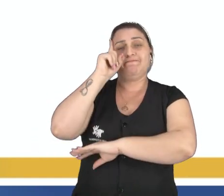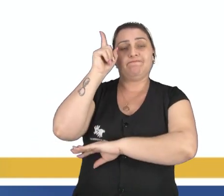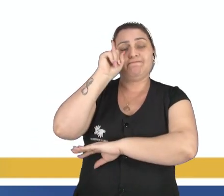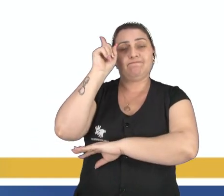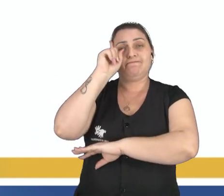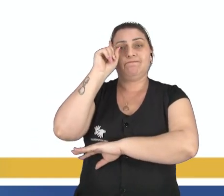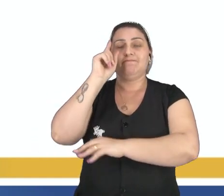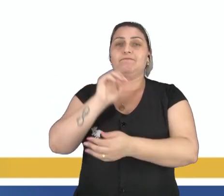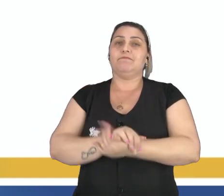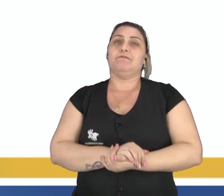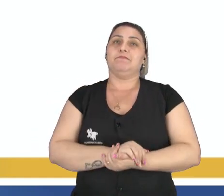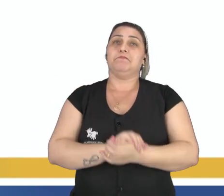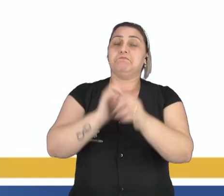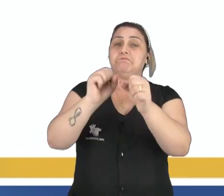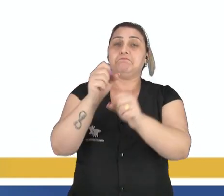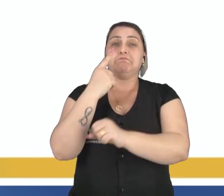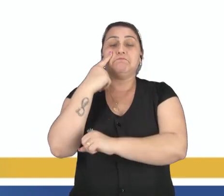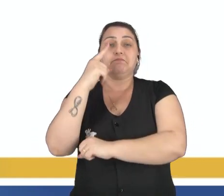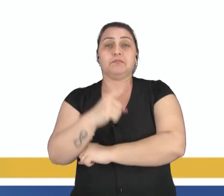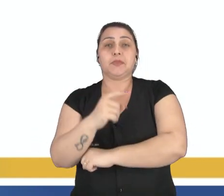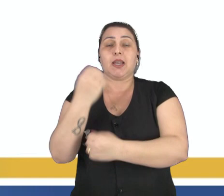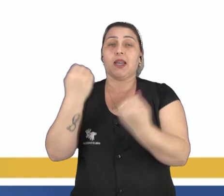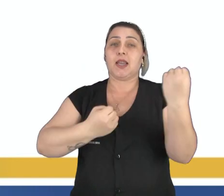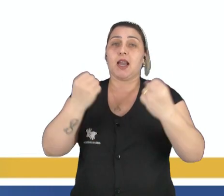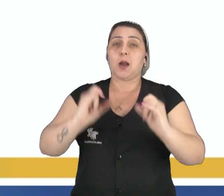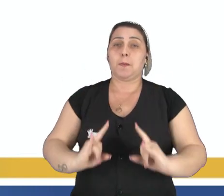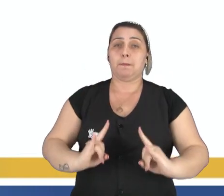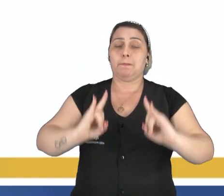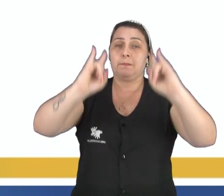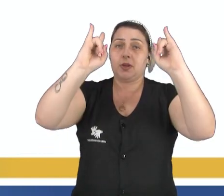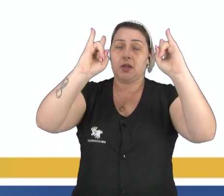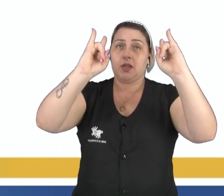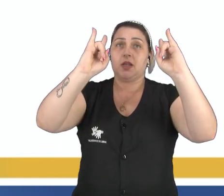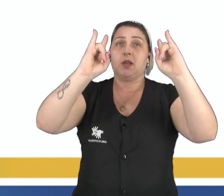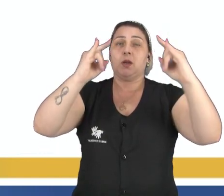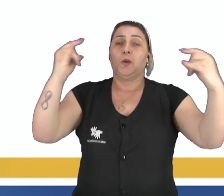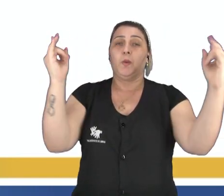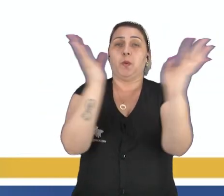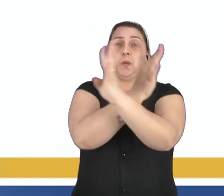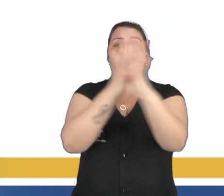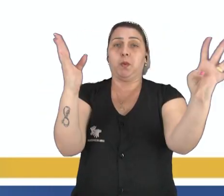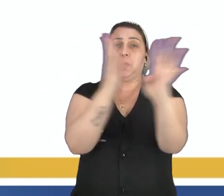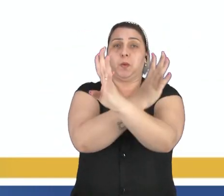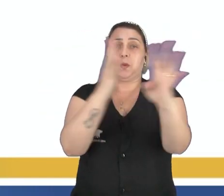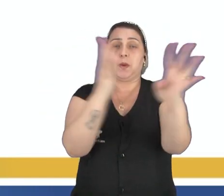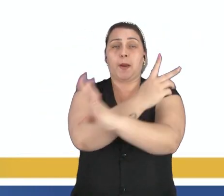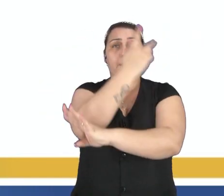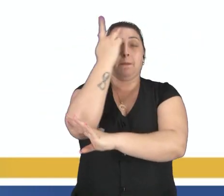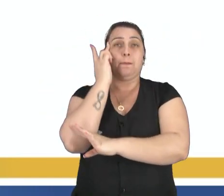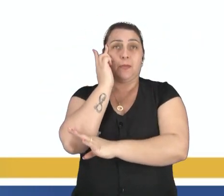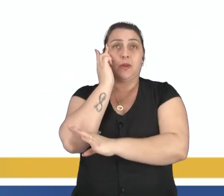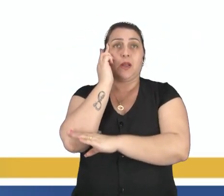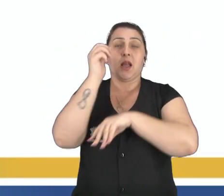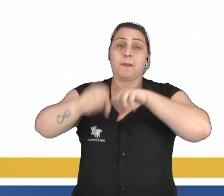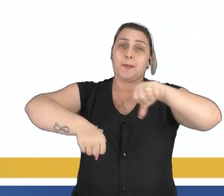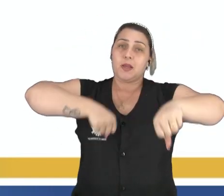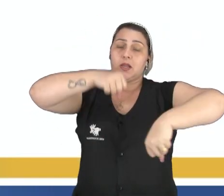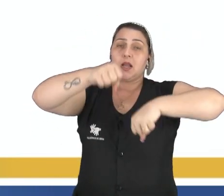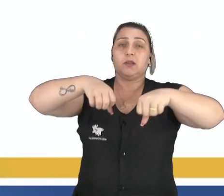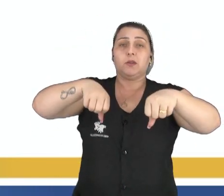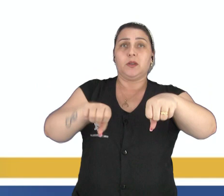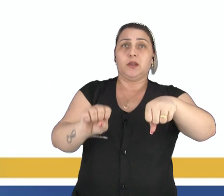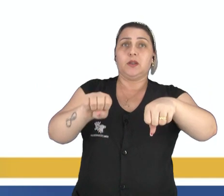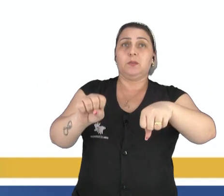dia a dia. A gente pode observar carros, prédios, fluxo de pessoas, tem pessoas aí andando de bicicleta,